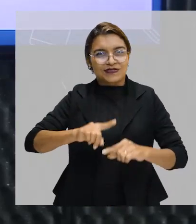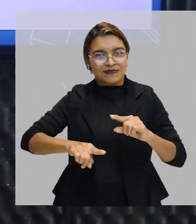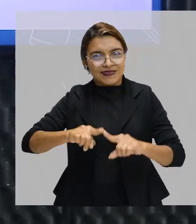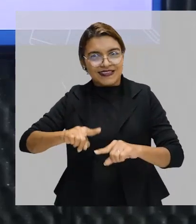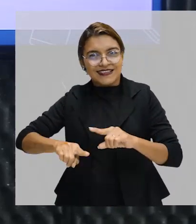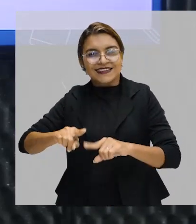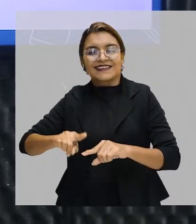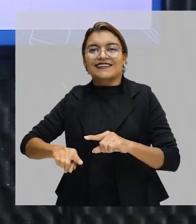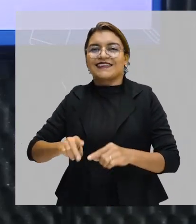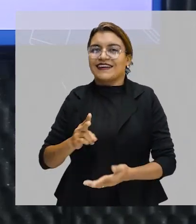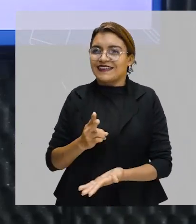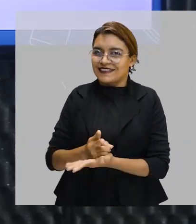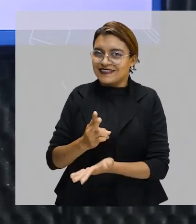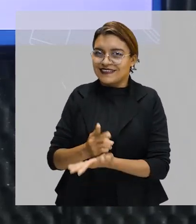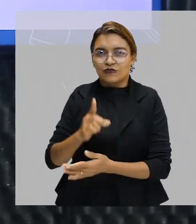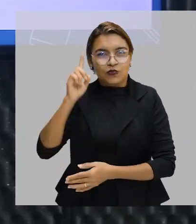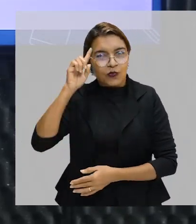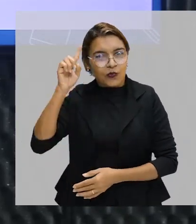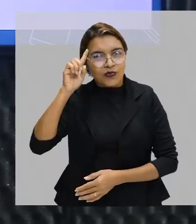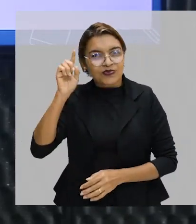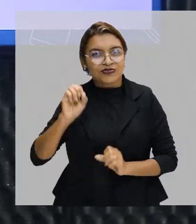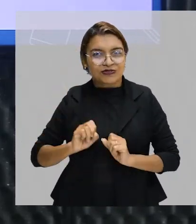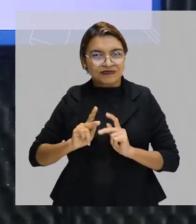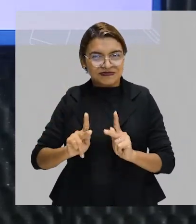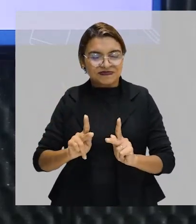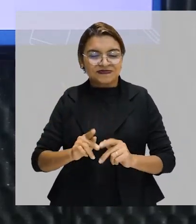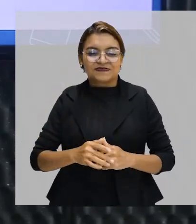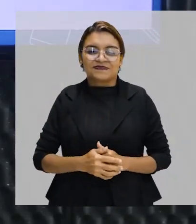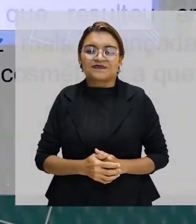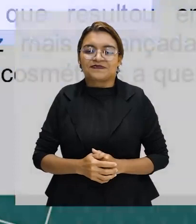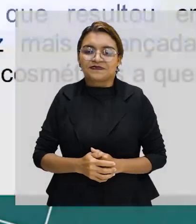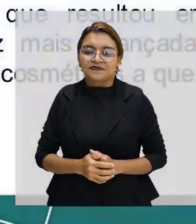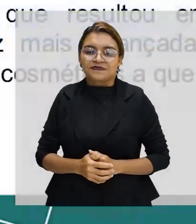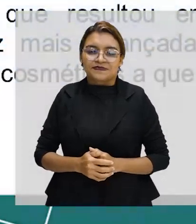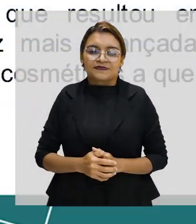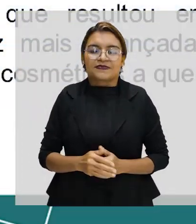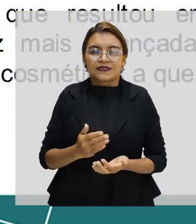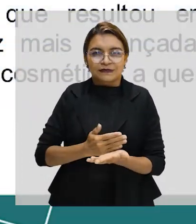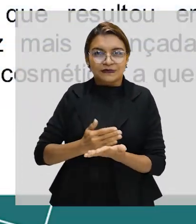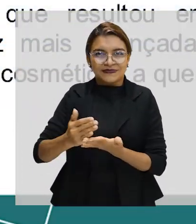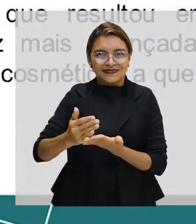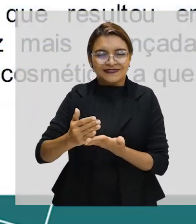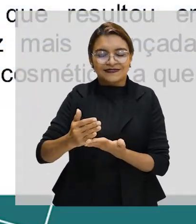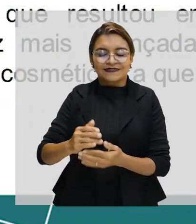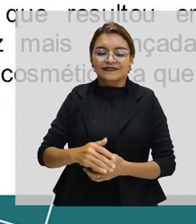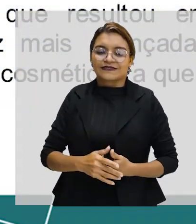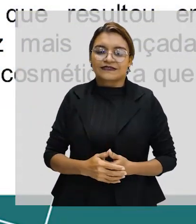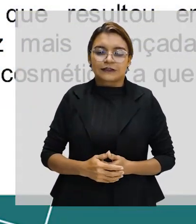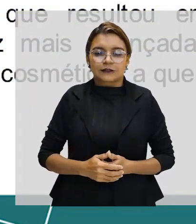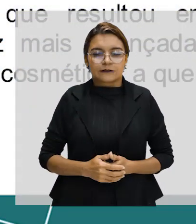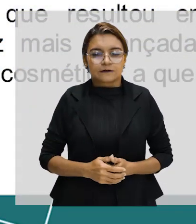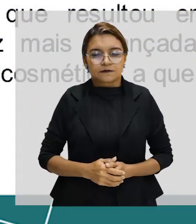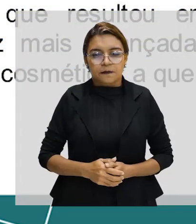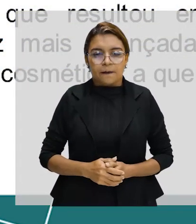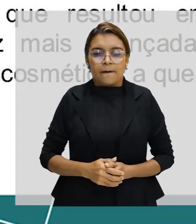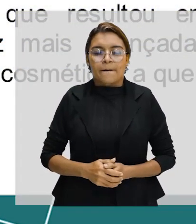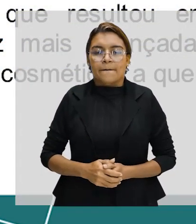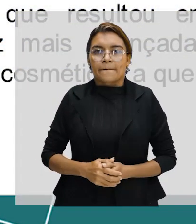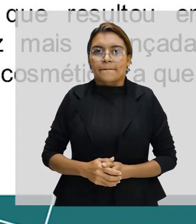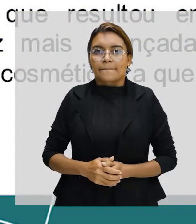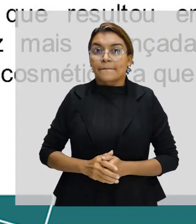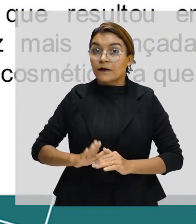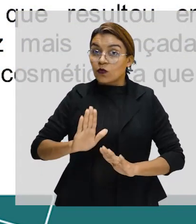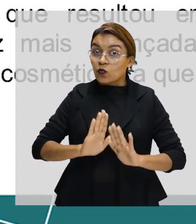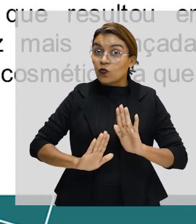né, todos os dias. Show de bola? Então vamos iniciar. Olha só, o cuidado com